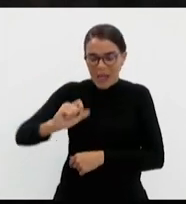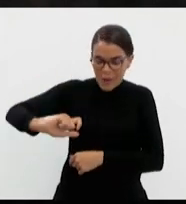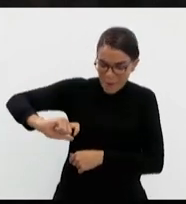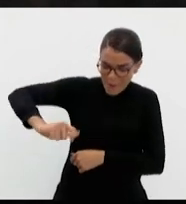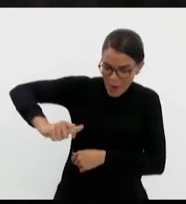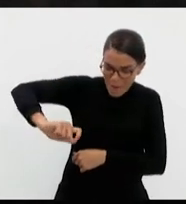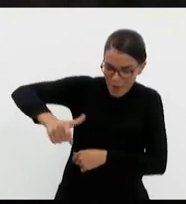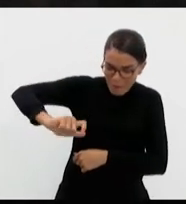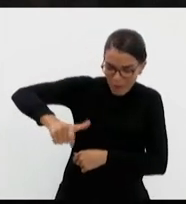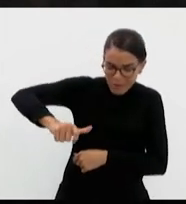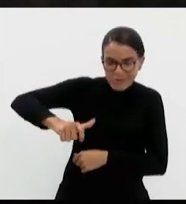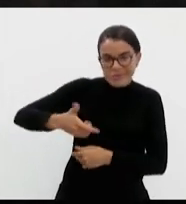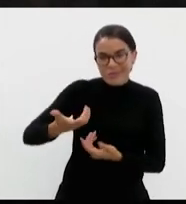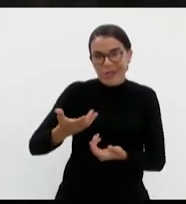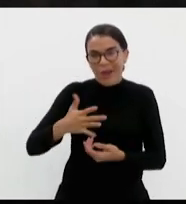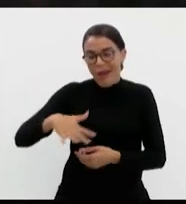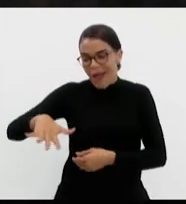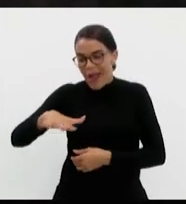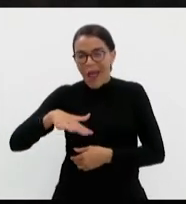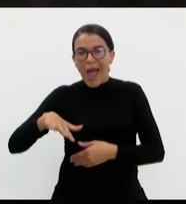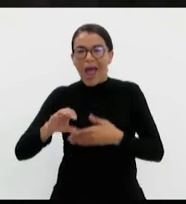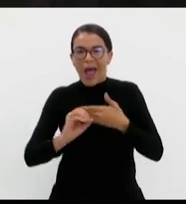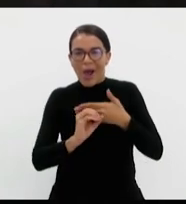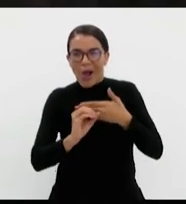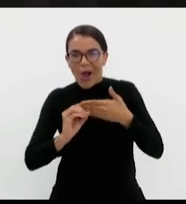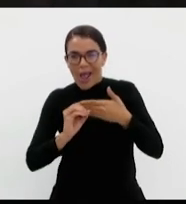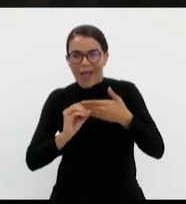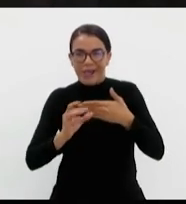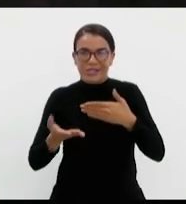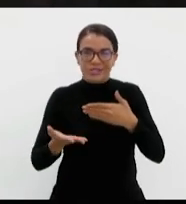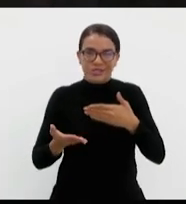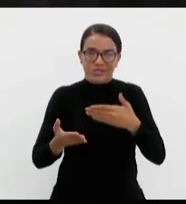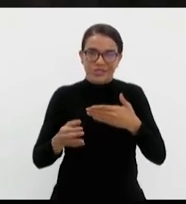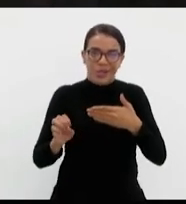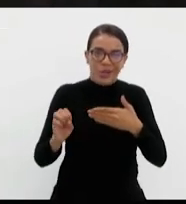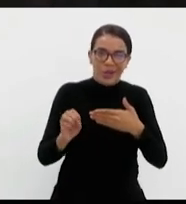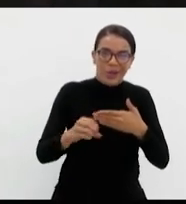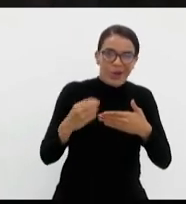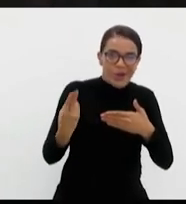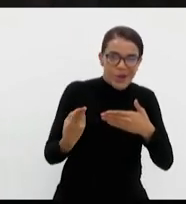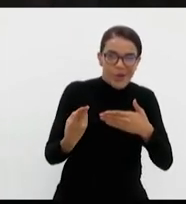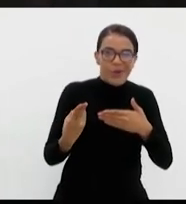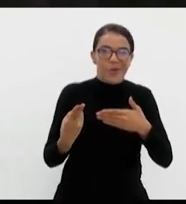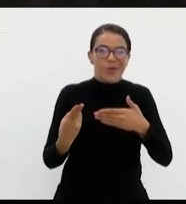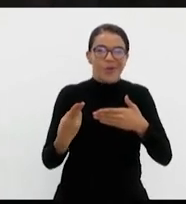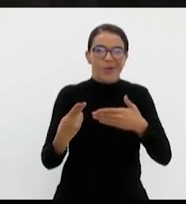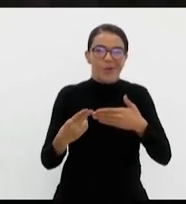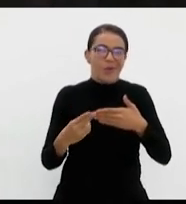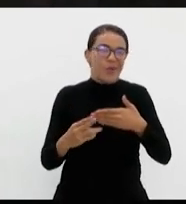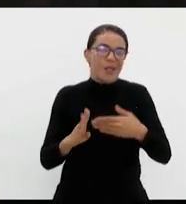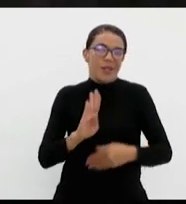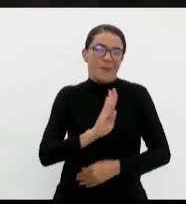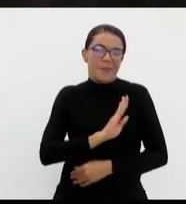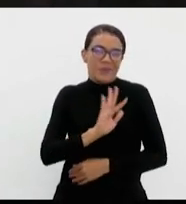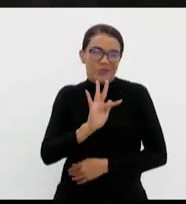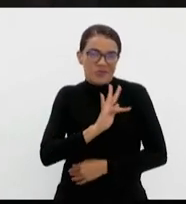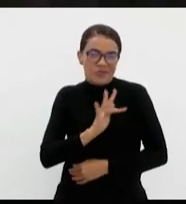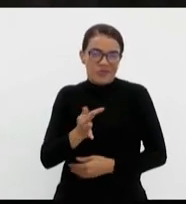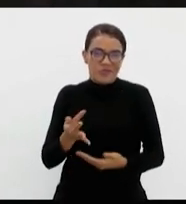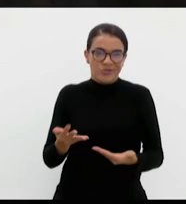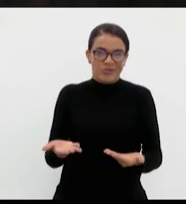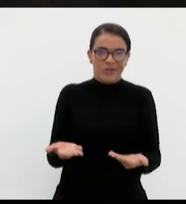água, quer seja na zona oeste da cidade do Rio de Janeiro, quer seja na nossa Baixada